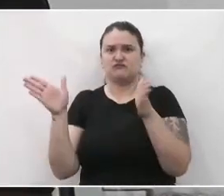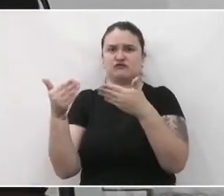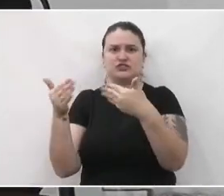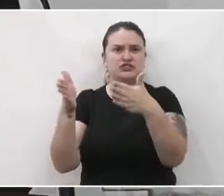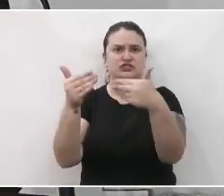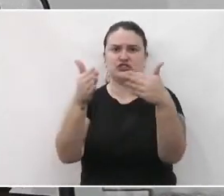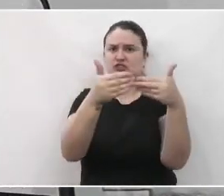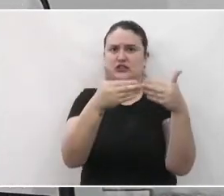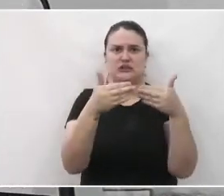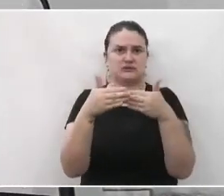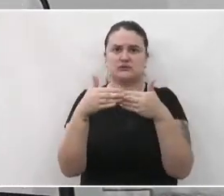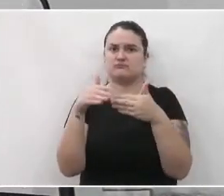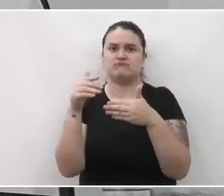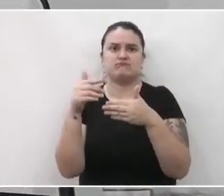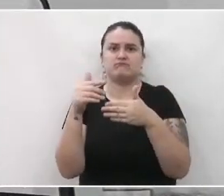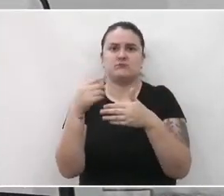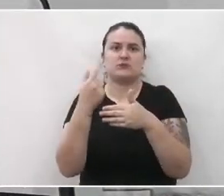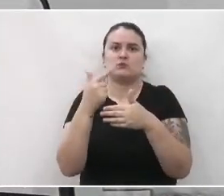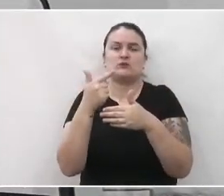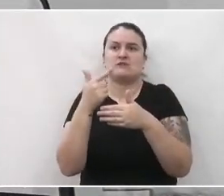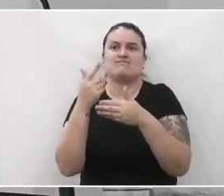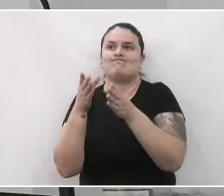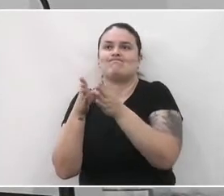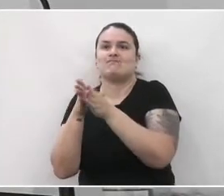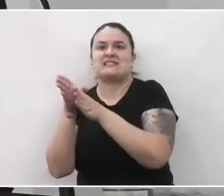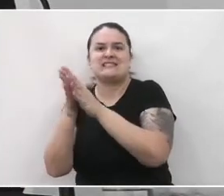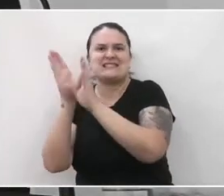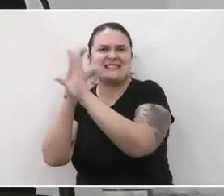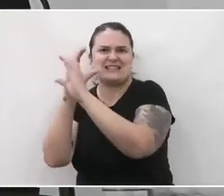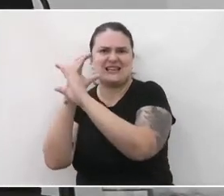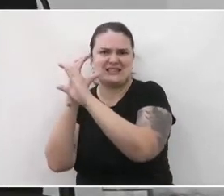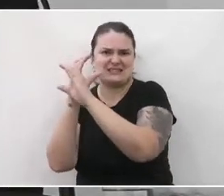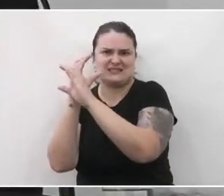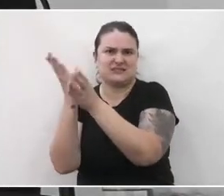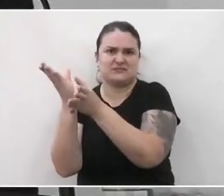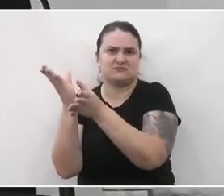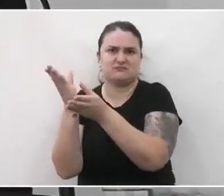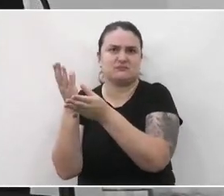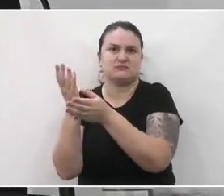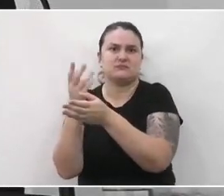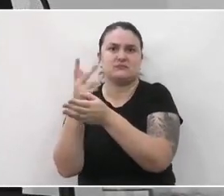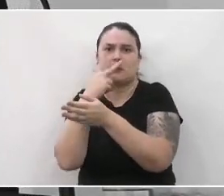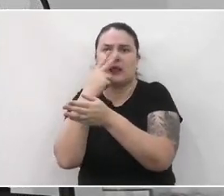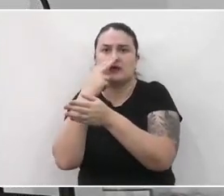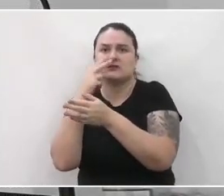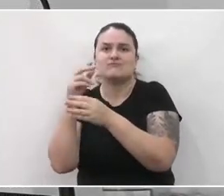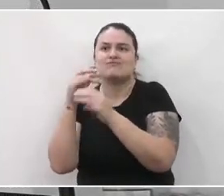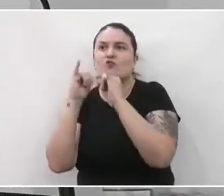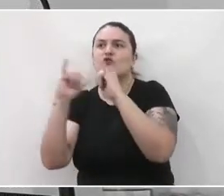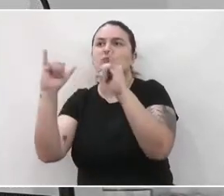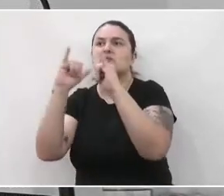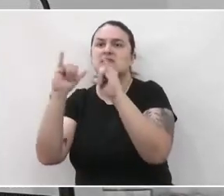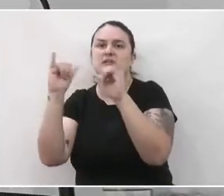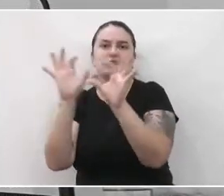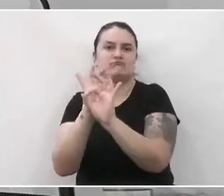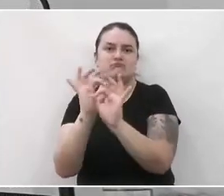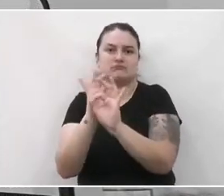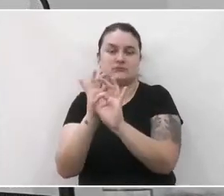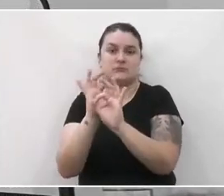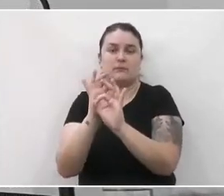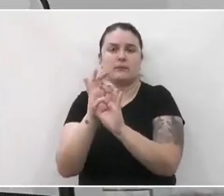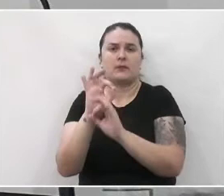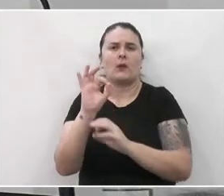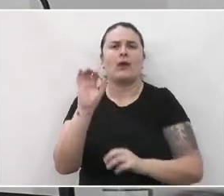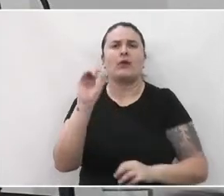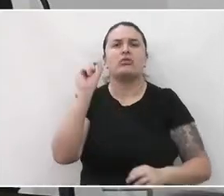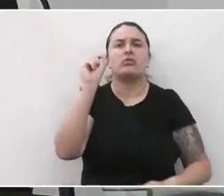qualquer tipo de orientação científica. E então, os primeiros relatos são